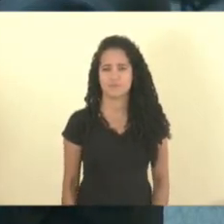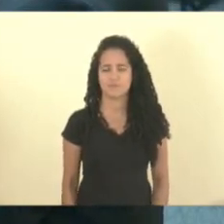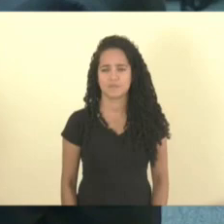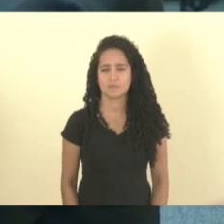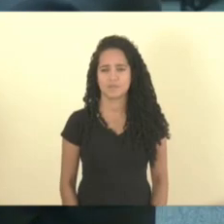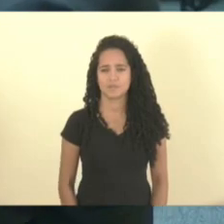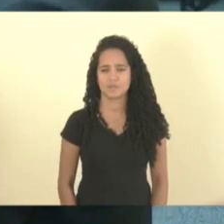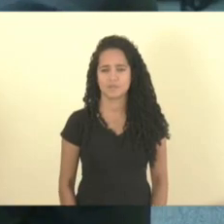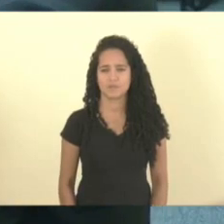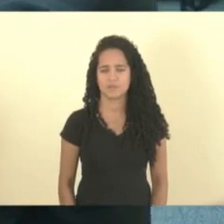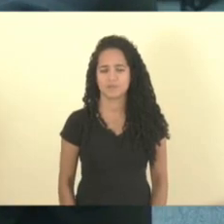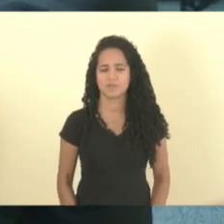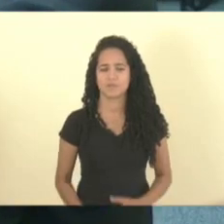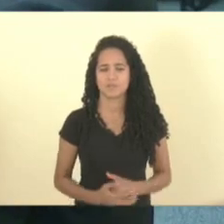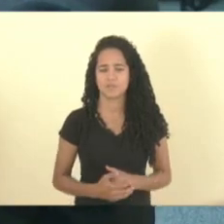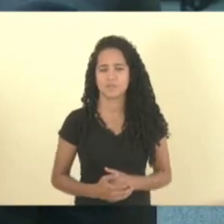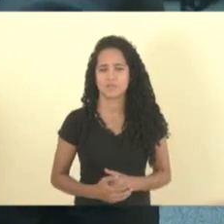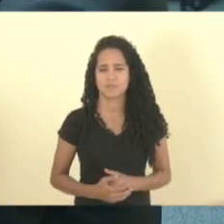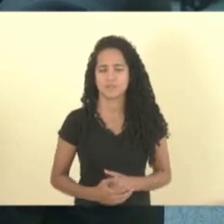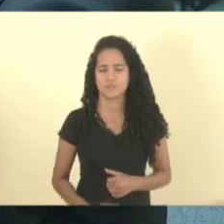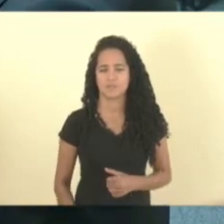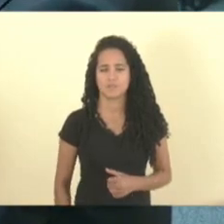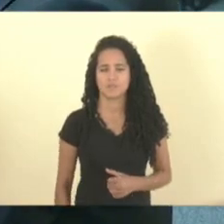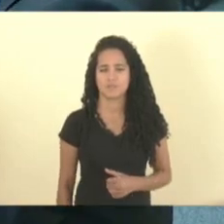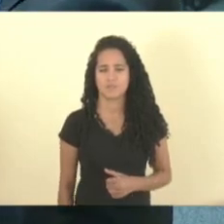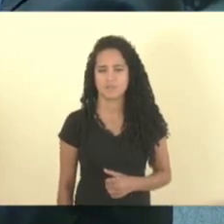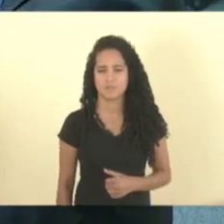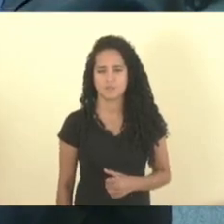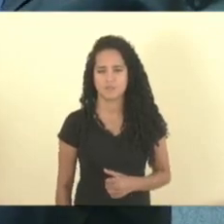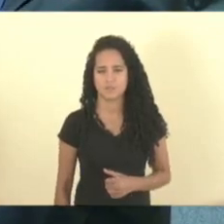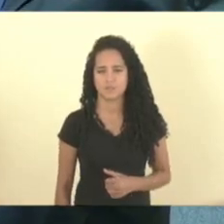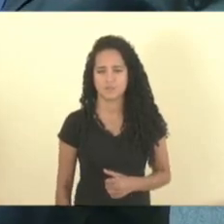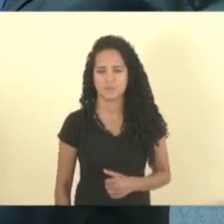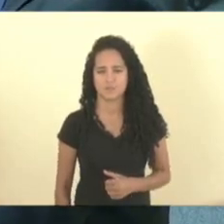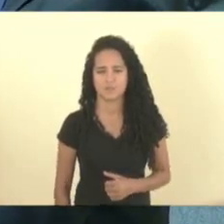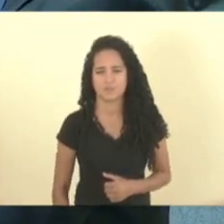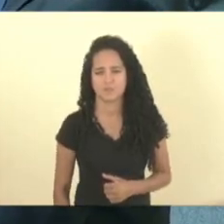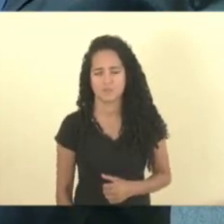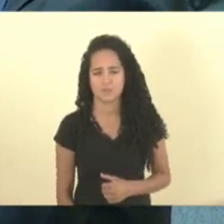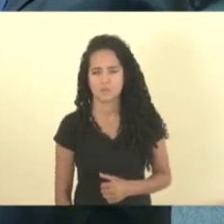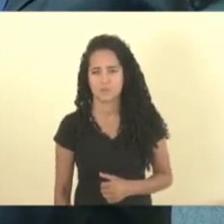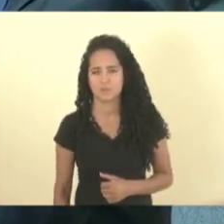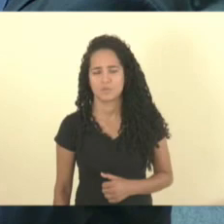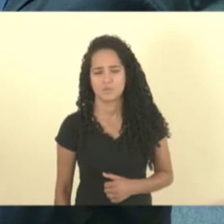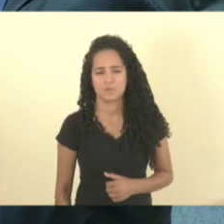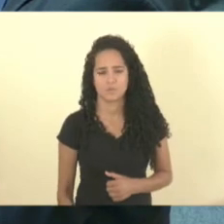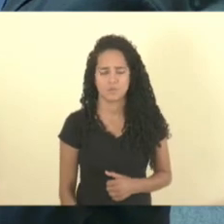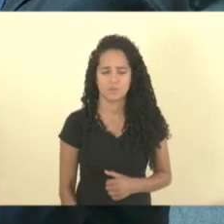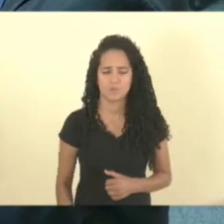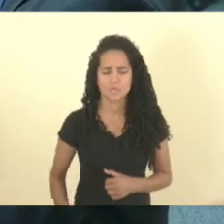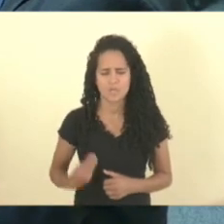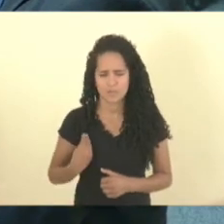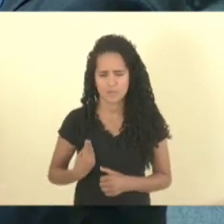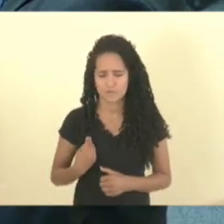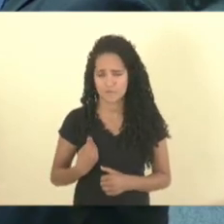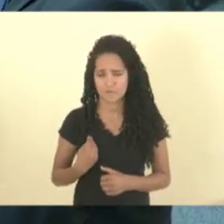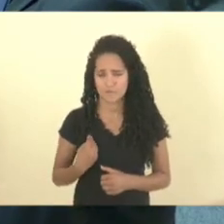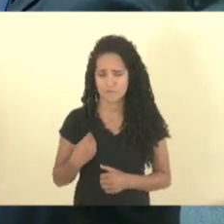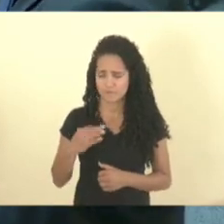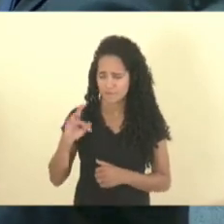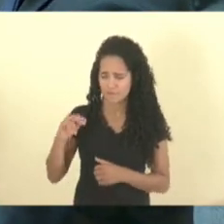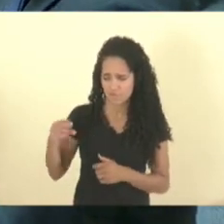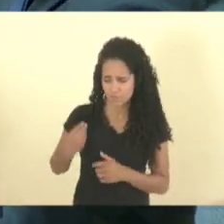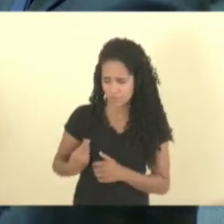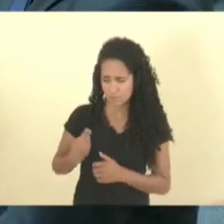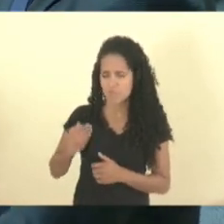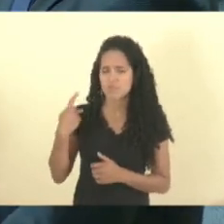Na ausência, deputado Ferraz, deputado Davi Pagu. Está aí, deputado Ferraz? Não, deputado Ferraz presente. Deputado Ferraz presente. Como voto,